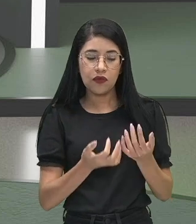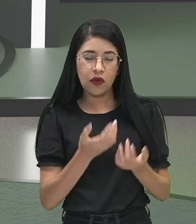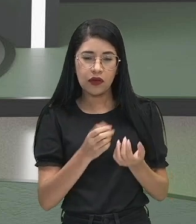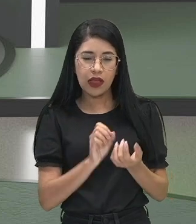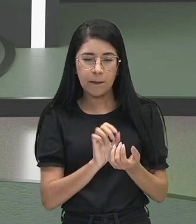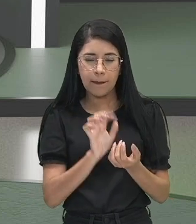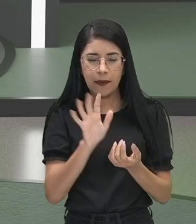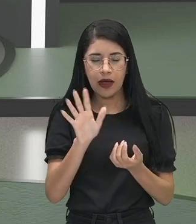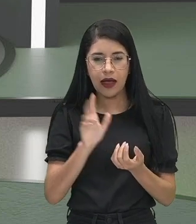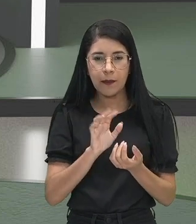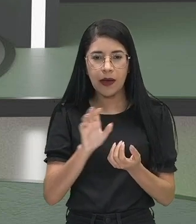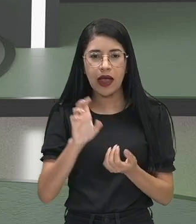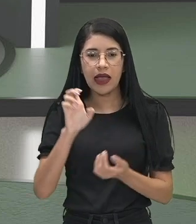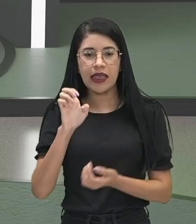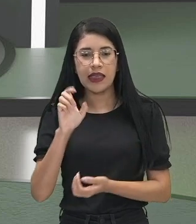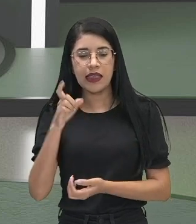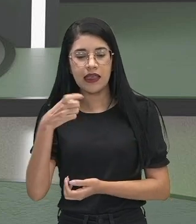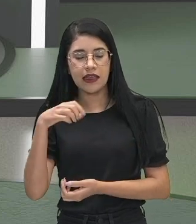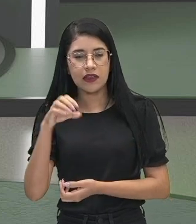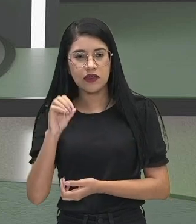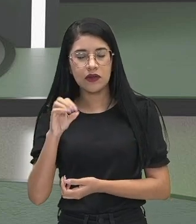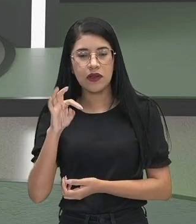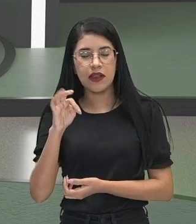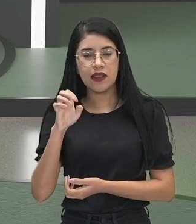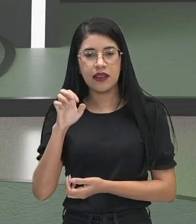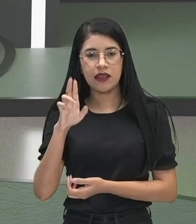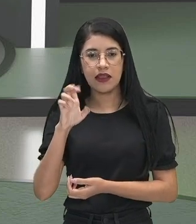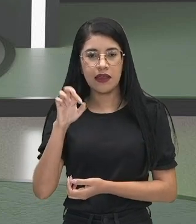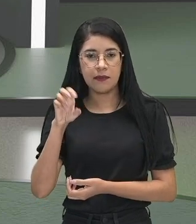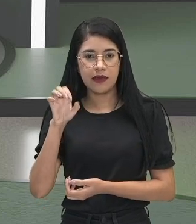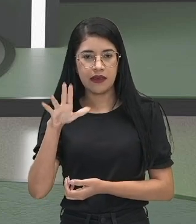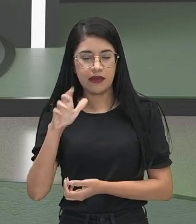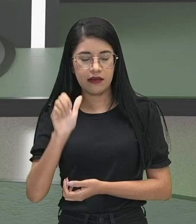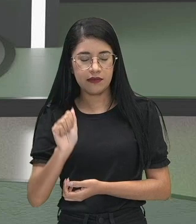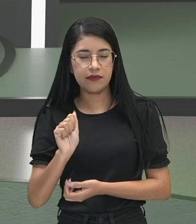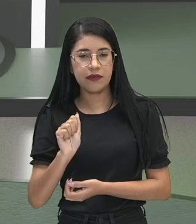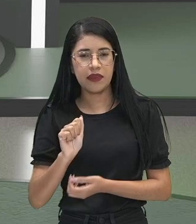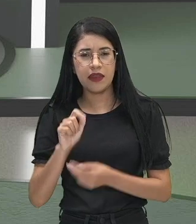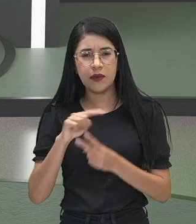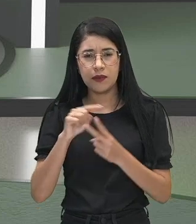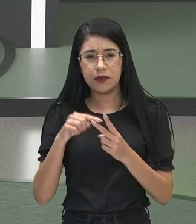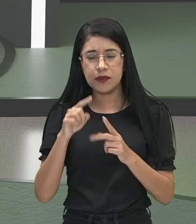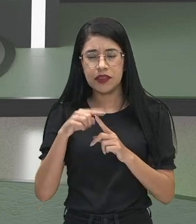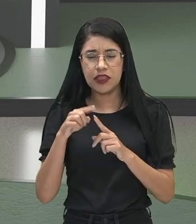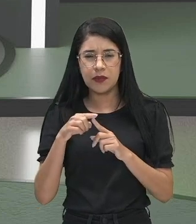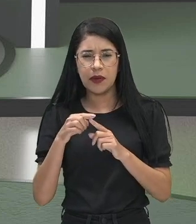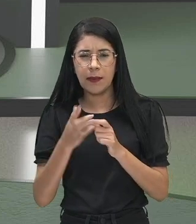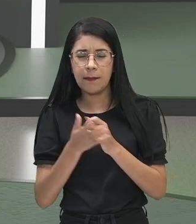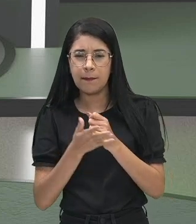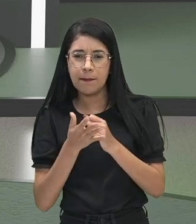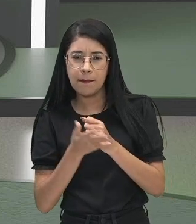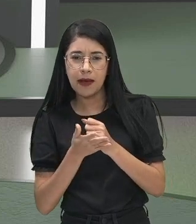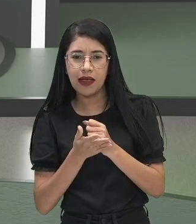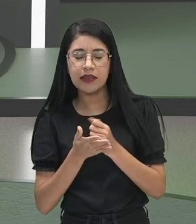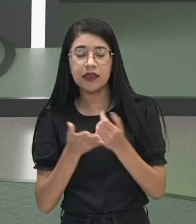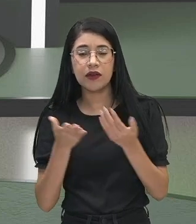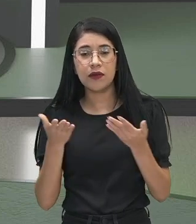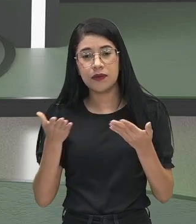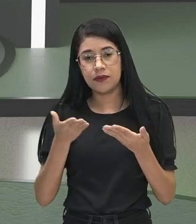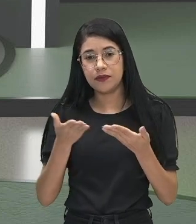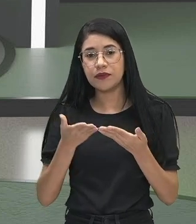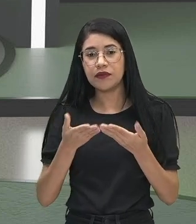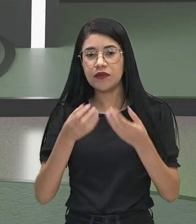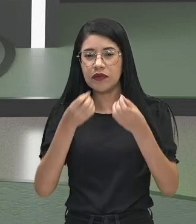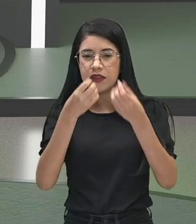forma exotérmica. Só que isso é um processo que a gente está falando de forma superficial. Nós vamos ver aqui